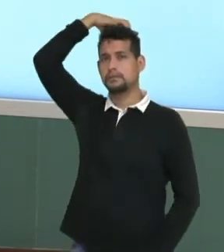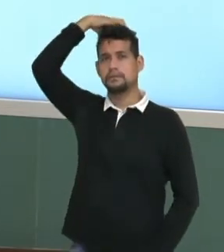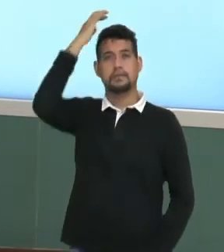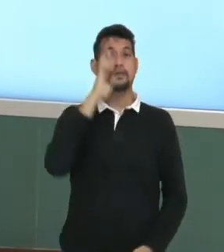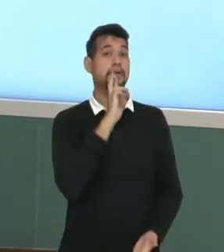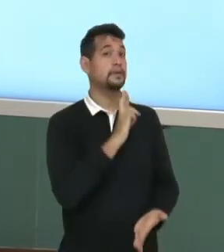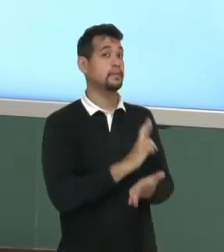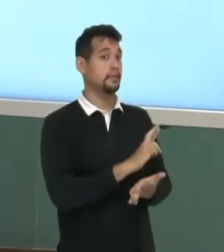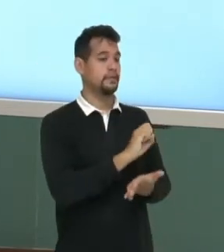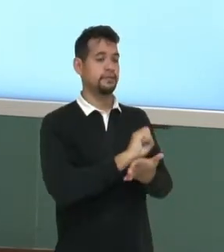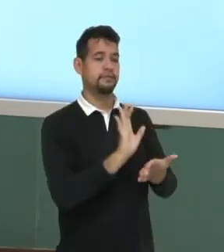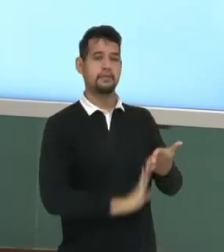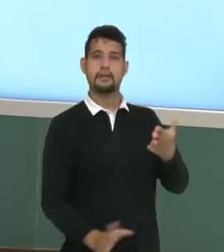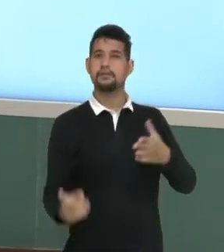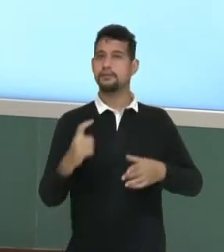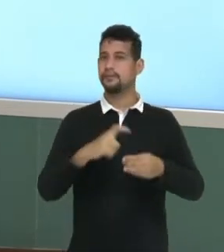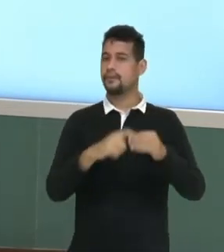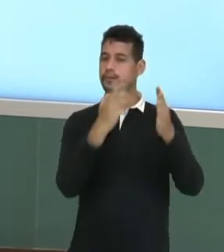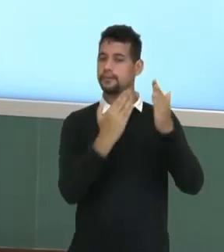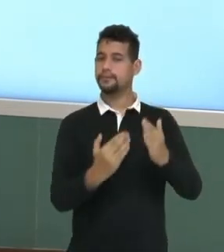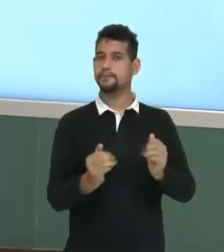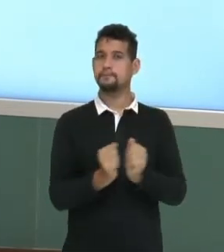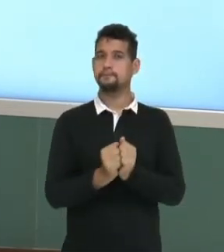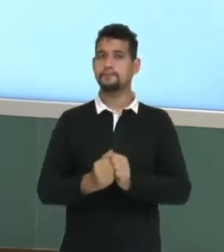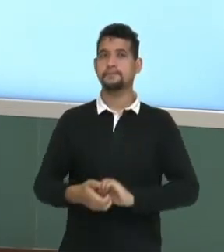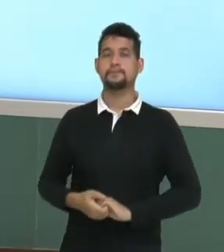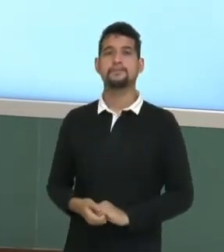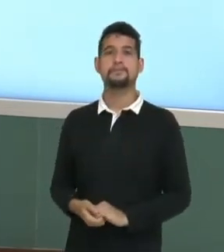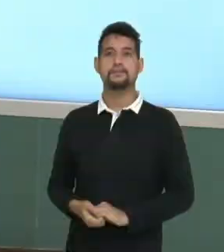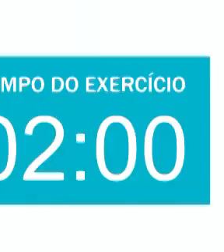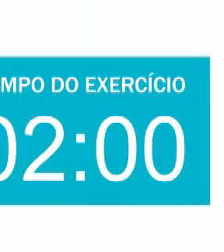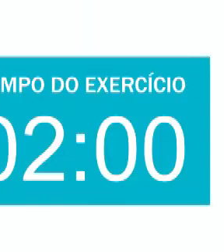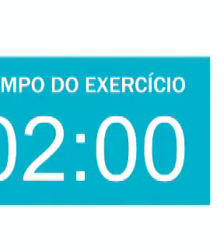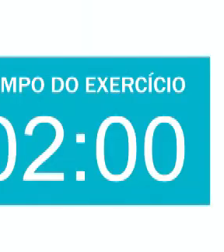Responda a atividade, a gente já vai fazer a correção juntos.